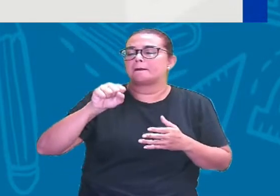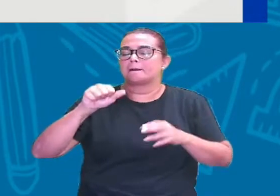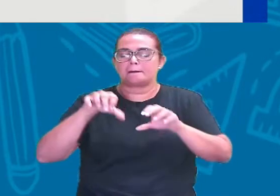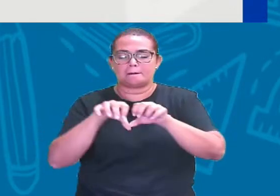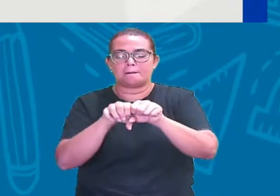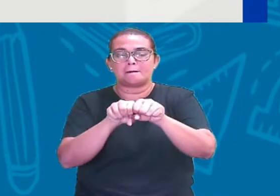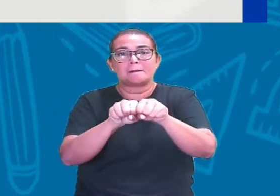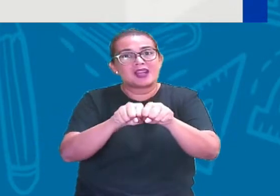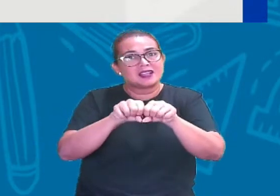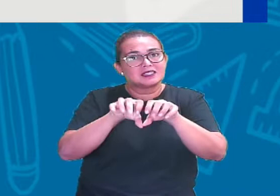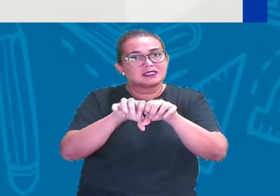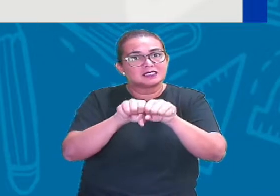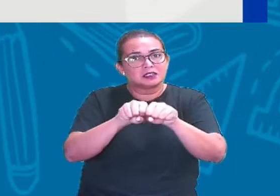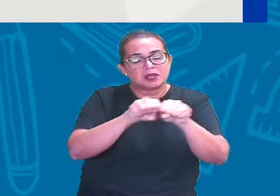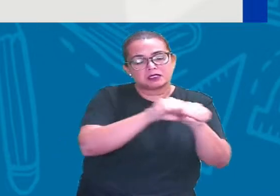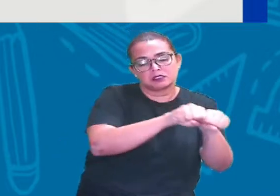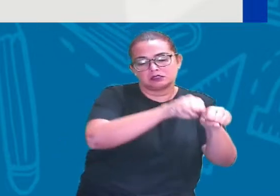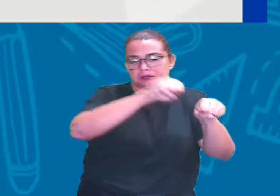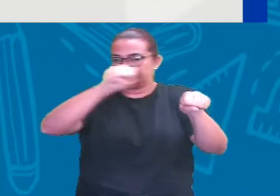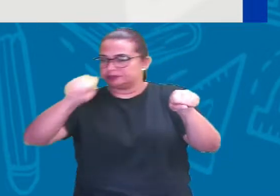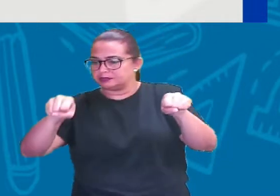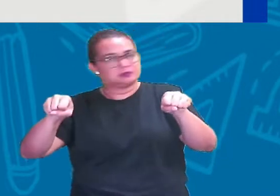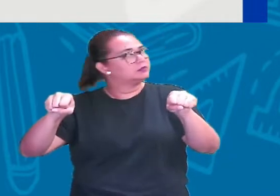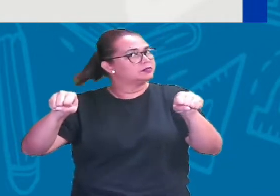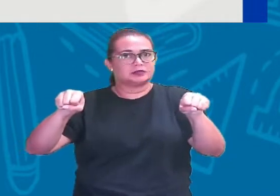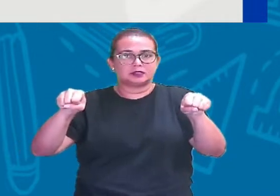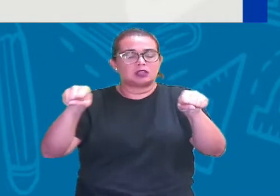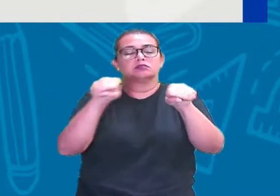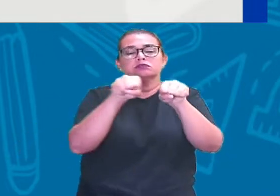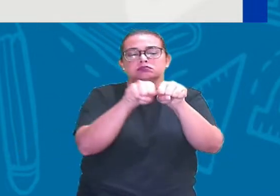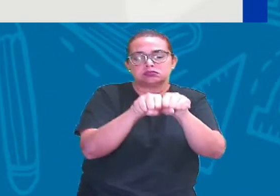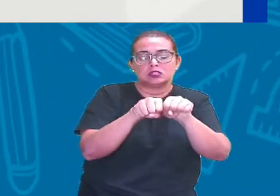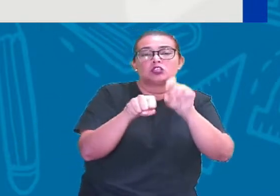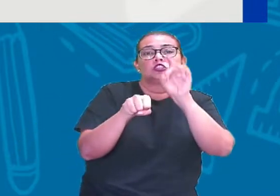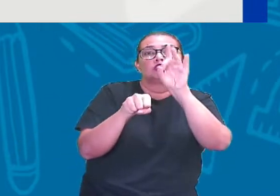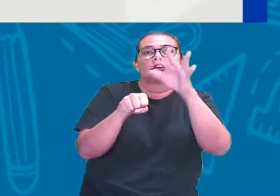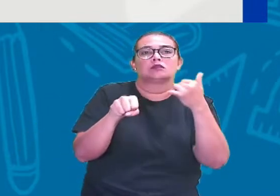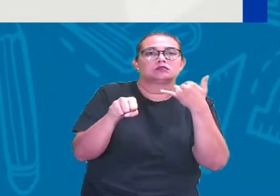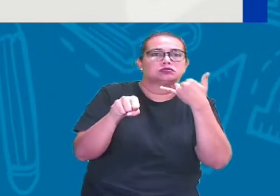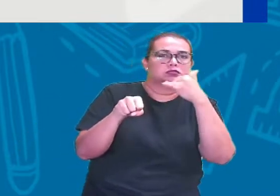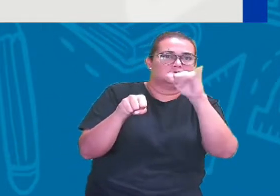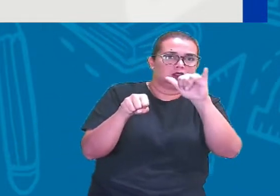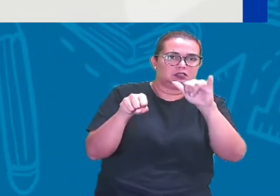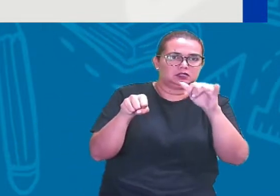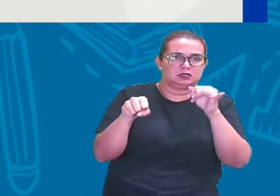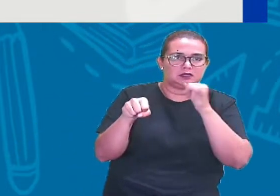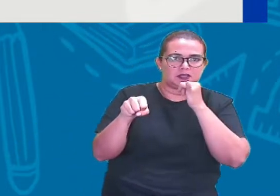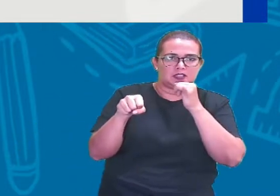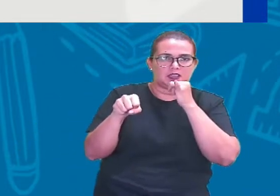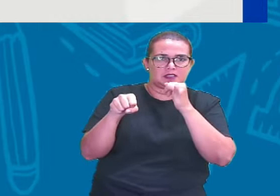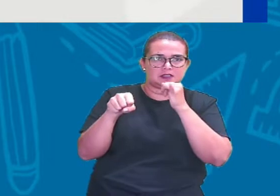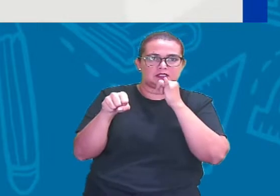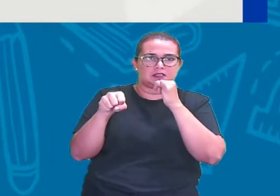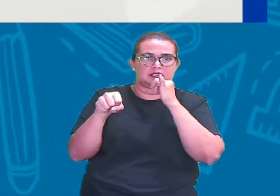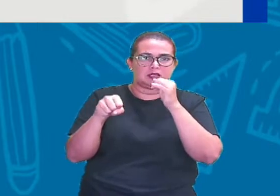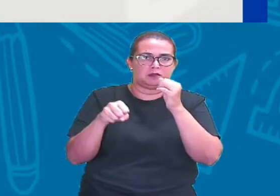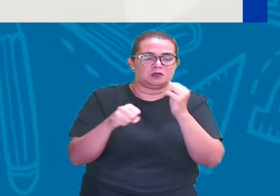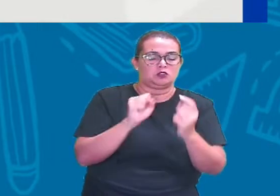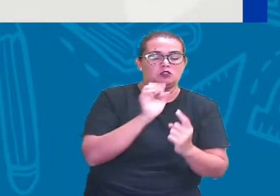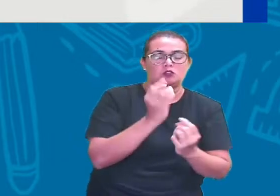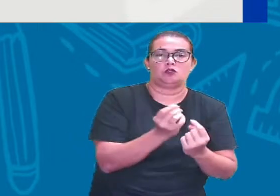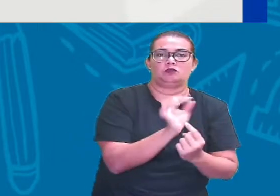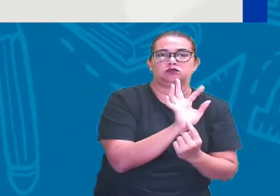apenas da energia. E essa energia é transferida de um átomo para outro. Olha aqui, ó. Quando eu começo a esquentar aqui,